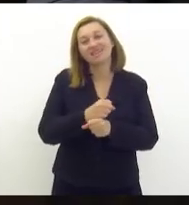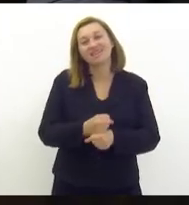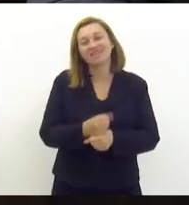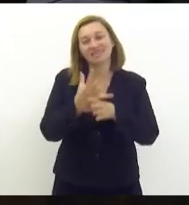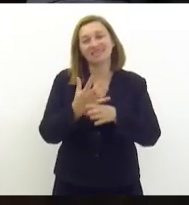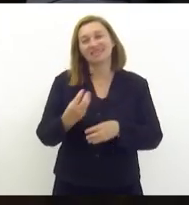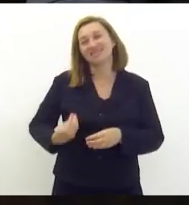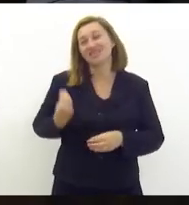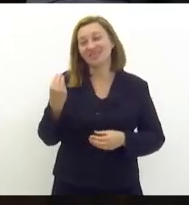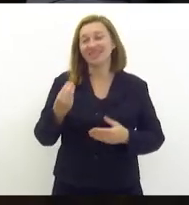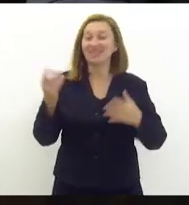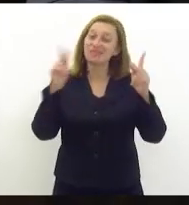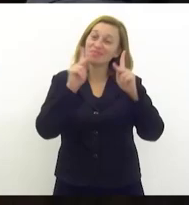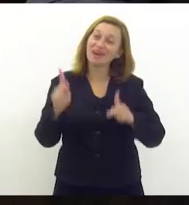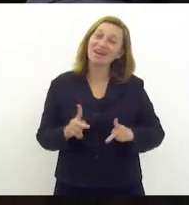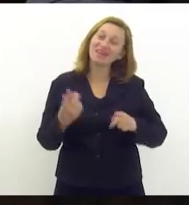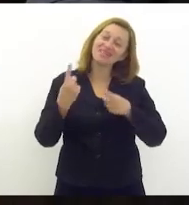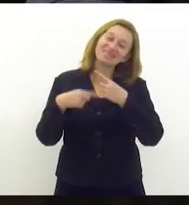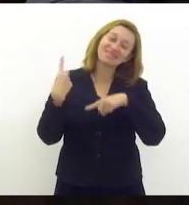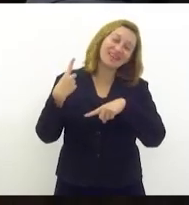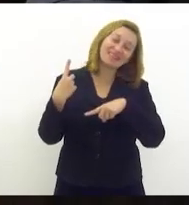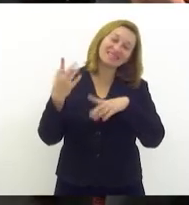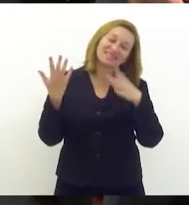muita paz sucesso